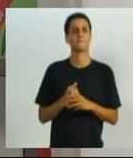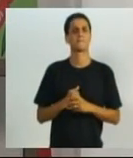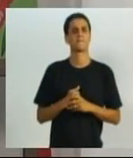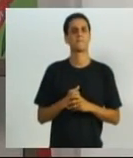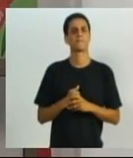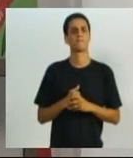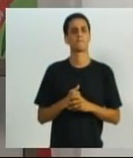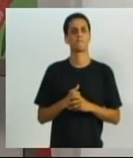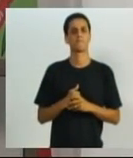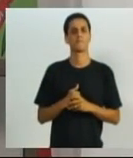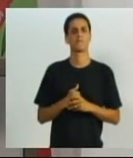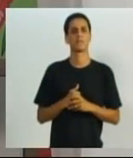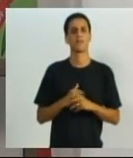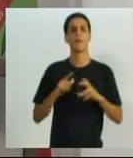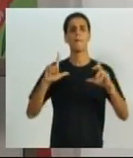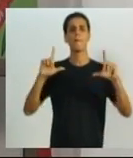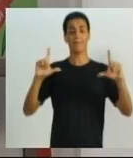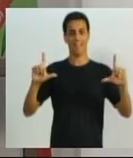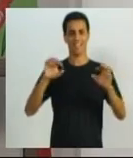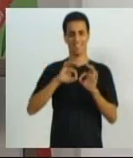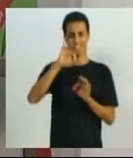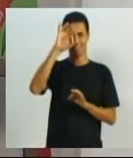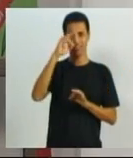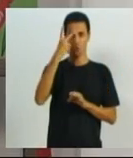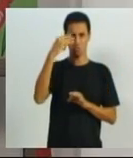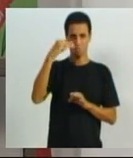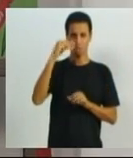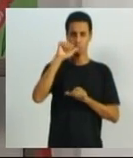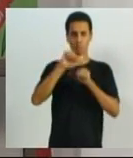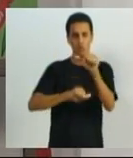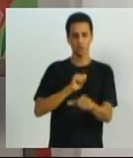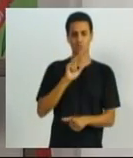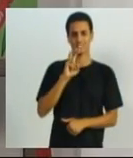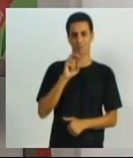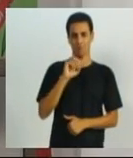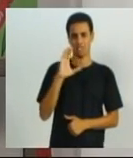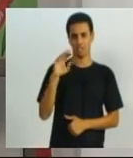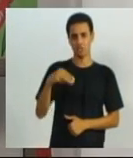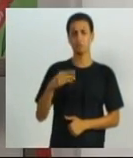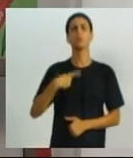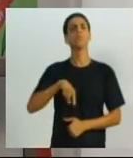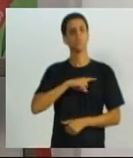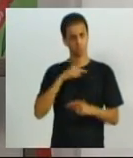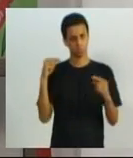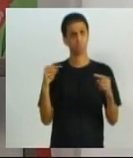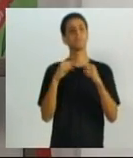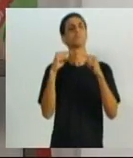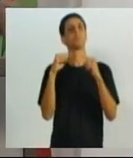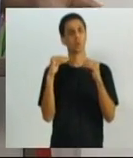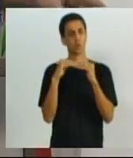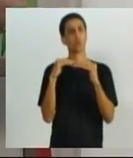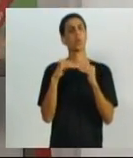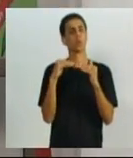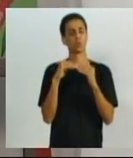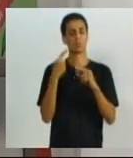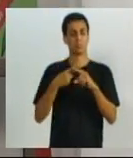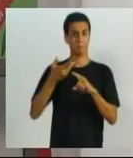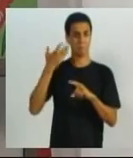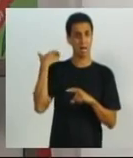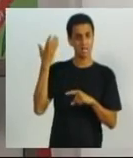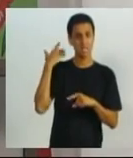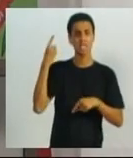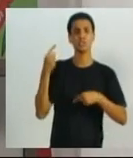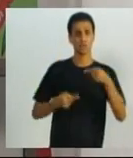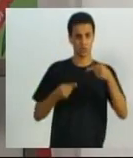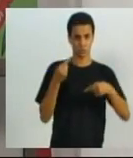o tamanho das placas aqui, por exemplo, a gente, a princípio, concordou, porque Blumenau, há tempos atrás,